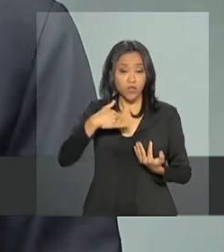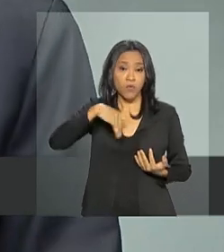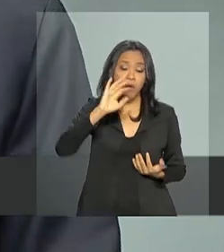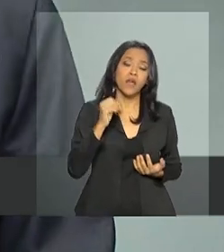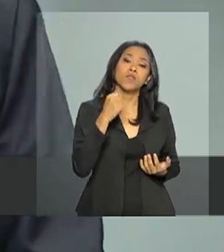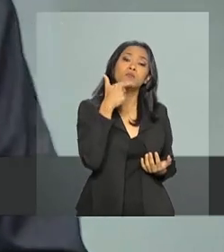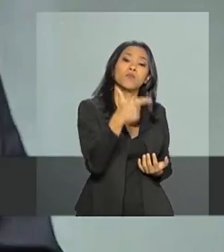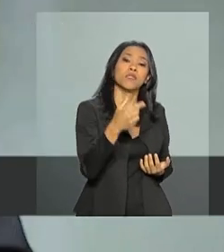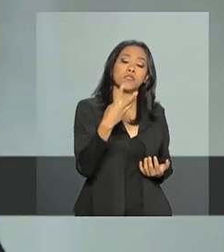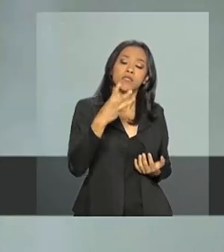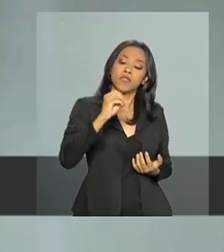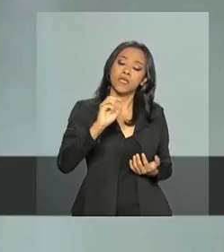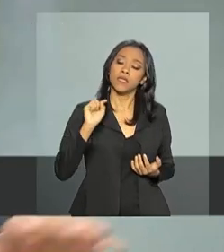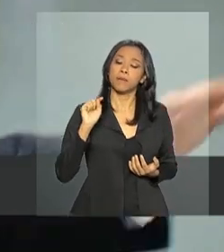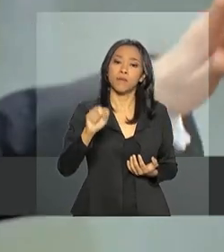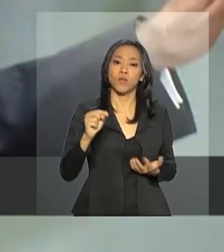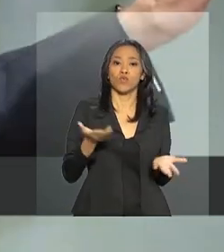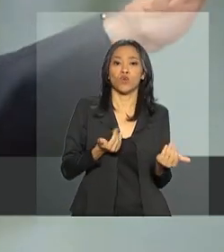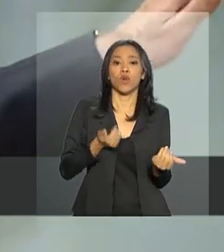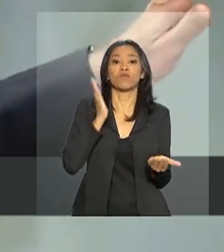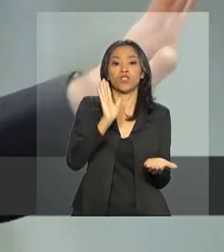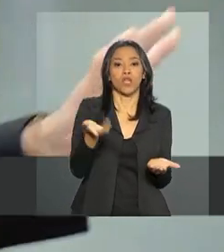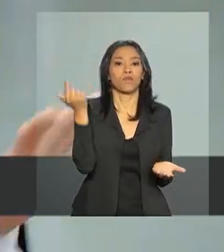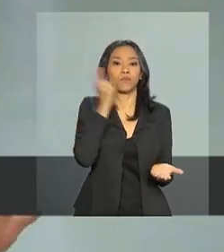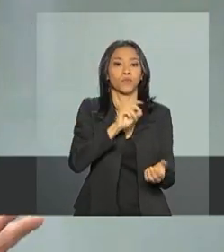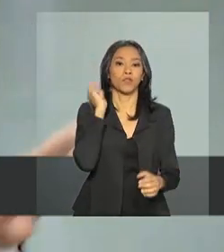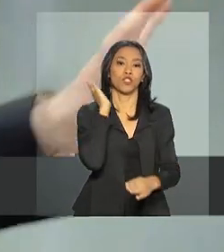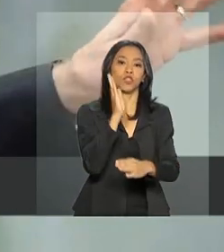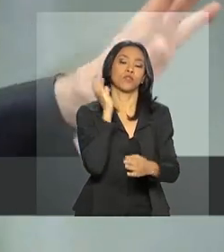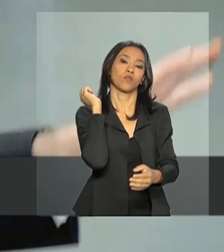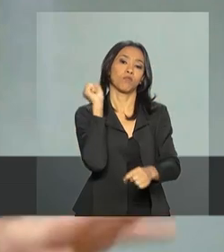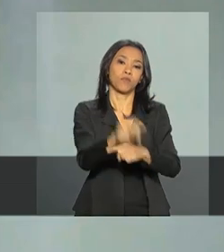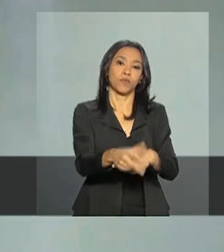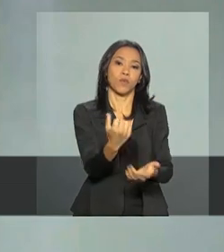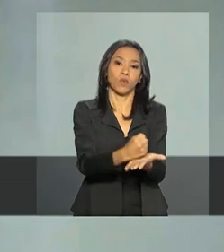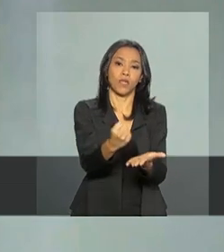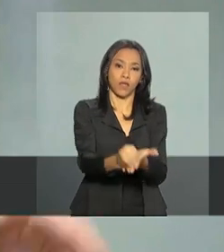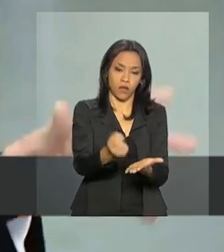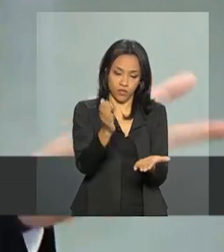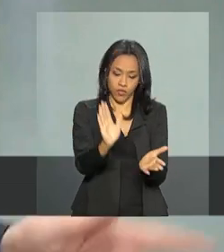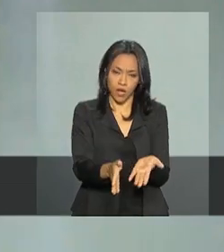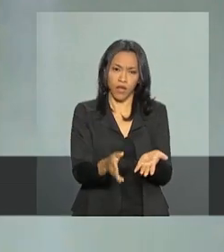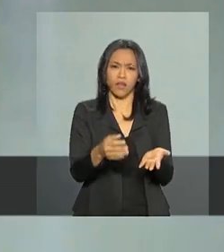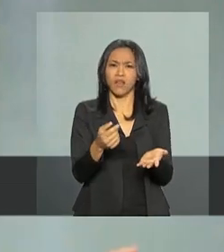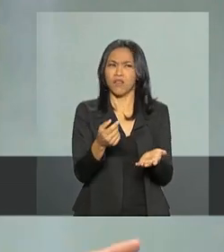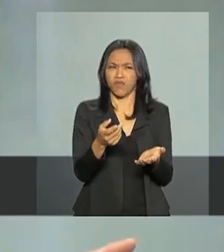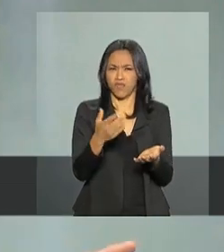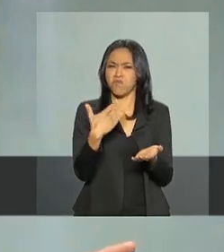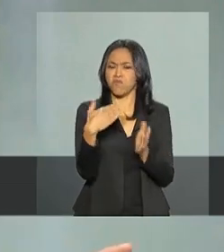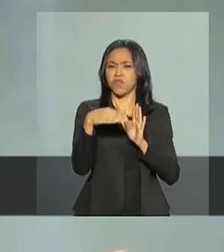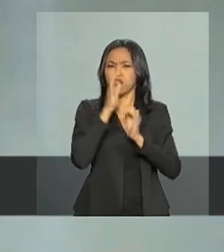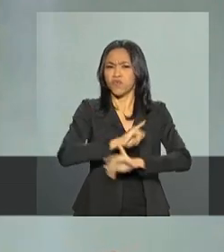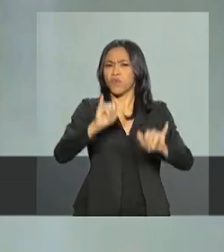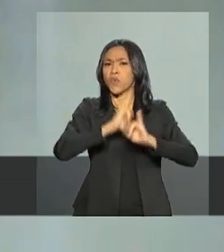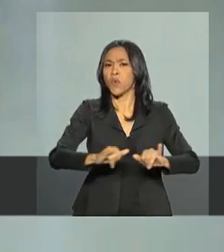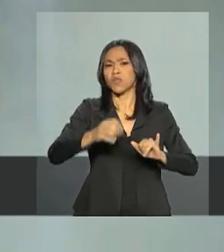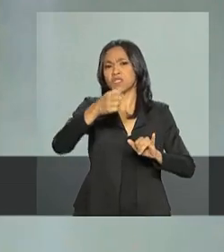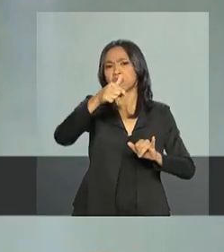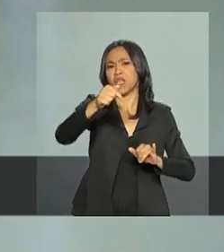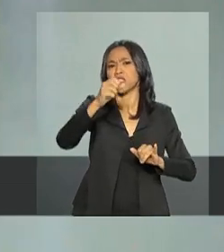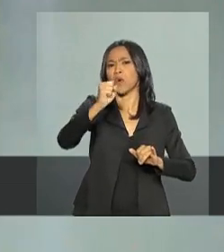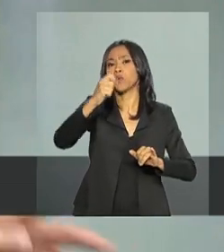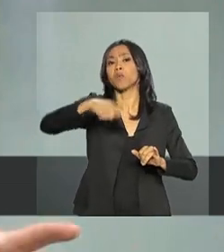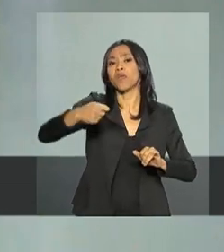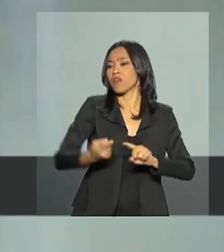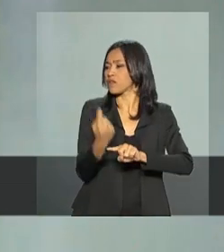mil jovens contratados, um programa que lançamos há cerca de 7, 8 meses, não é, Gustavo? Então,